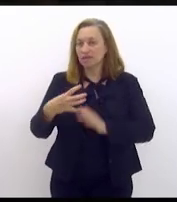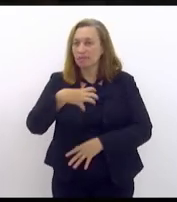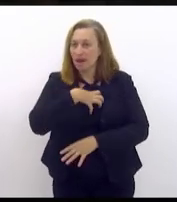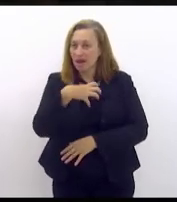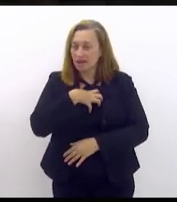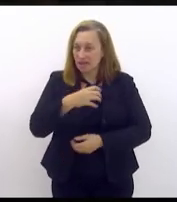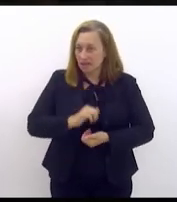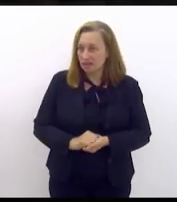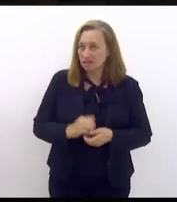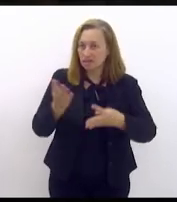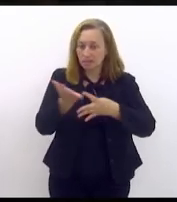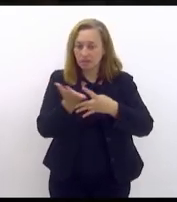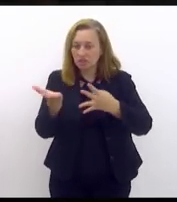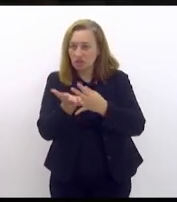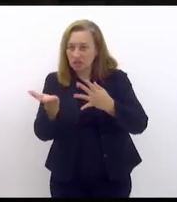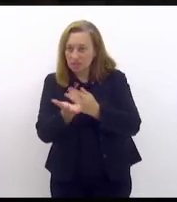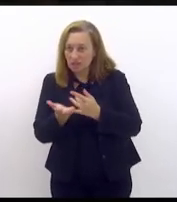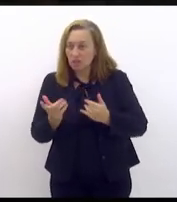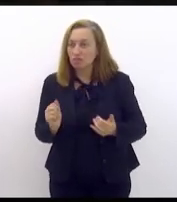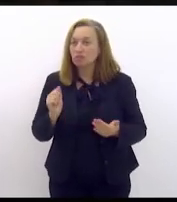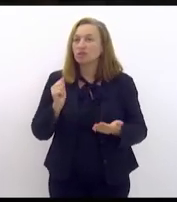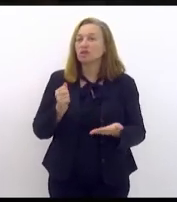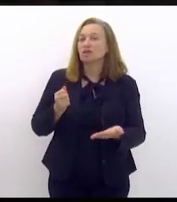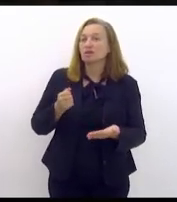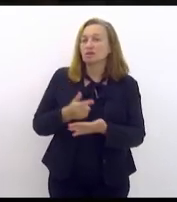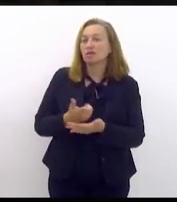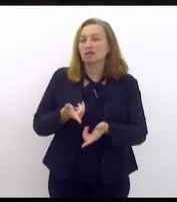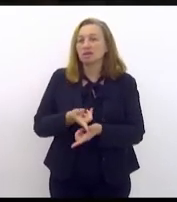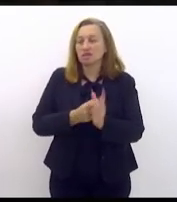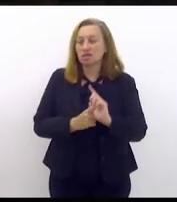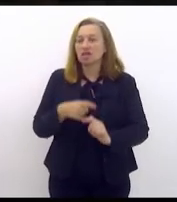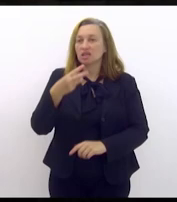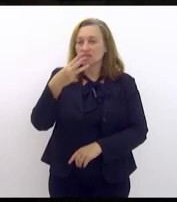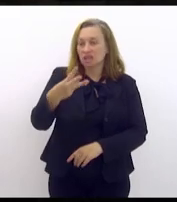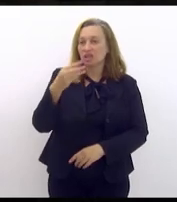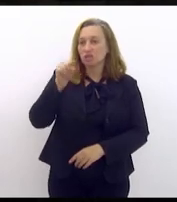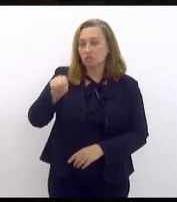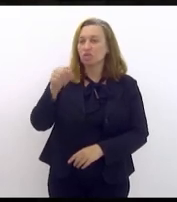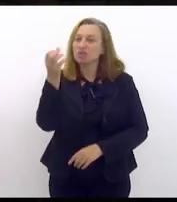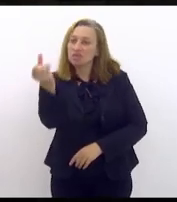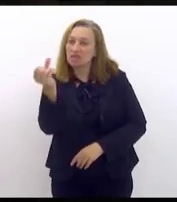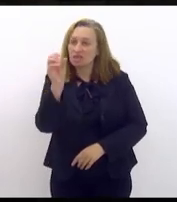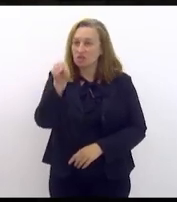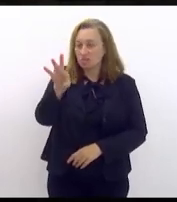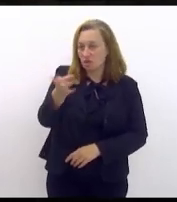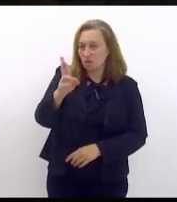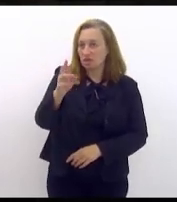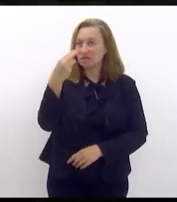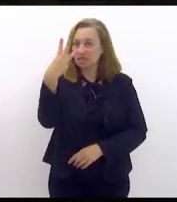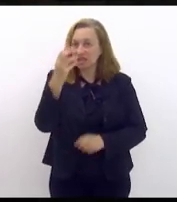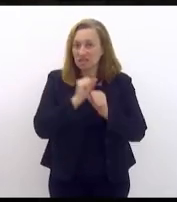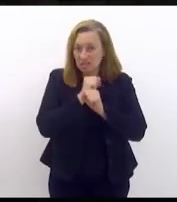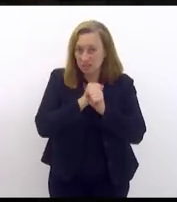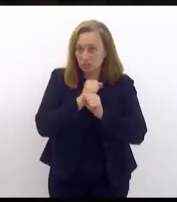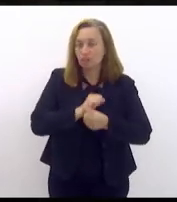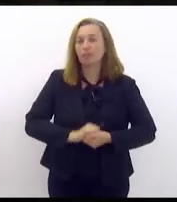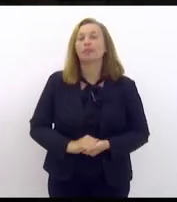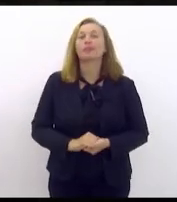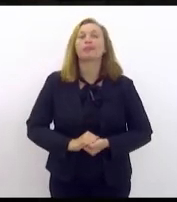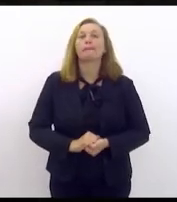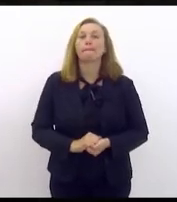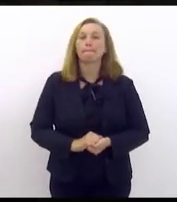abatendo do serviço da dívida, 3,6 bilhões em 3 anos.